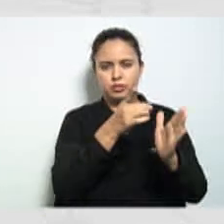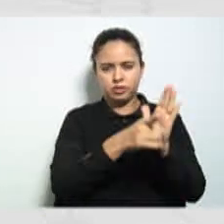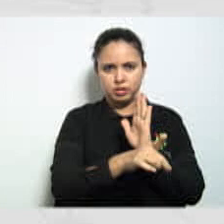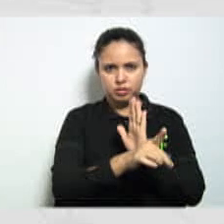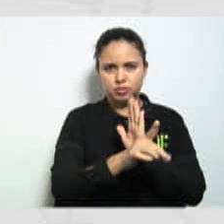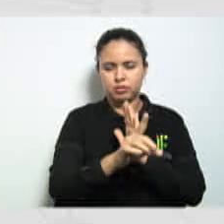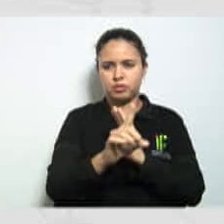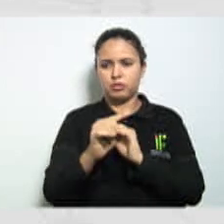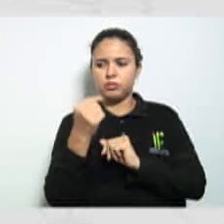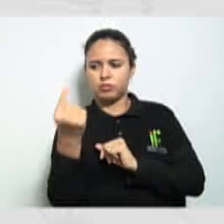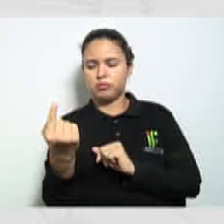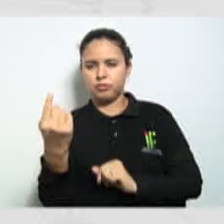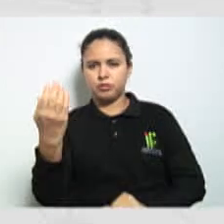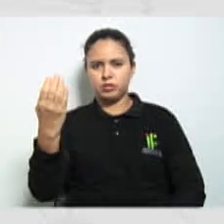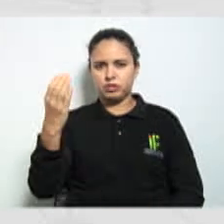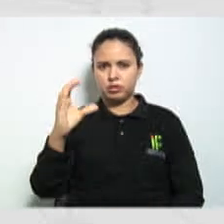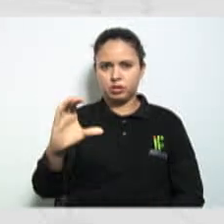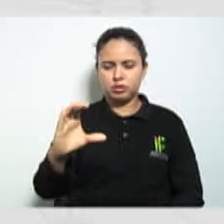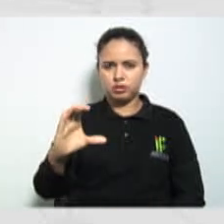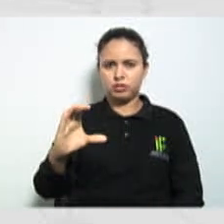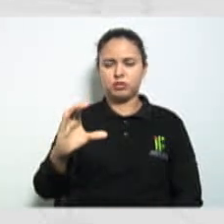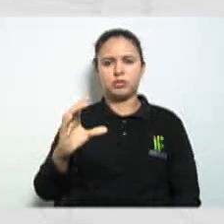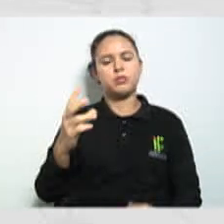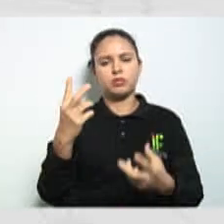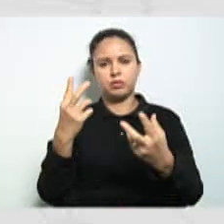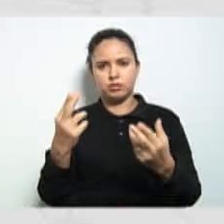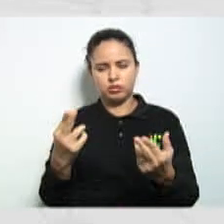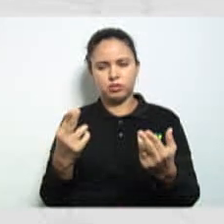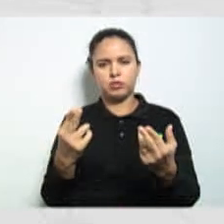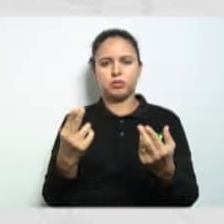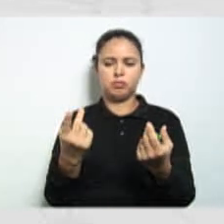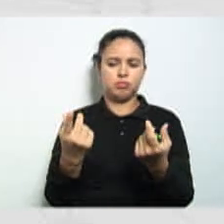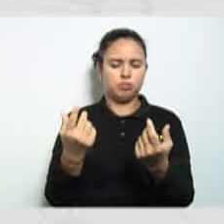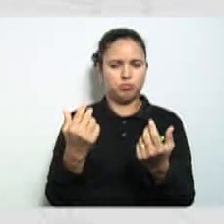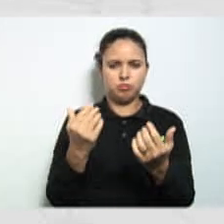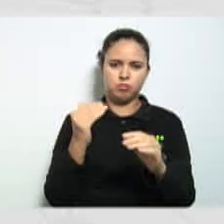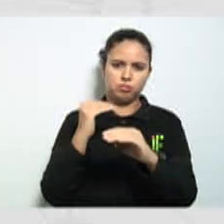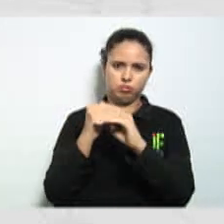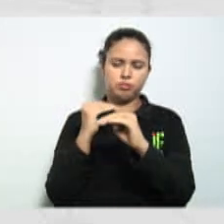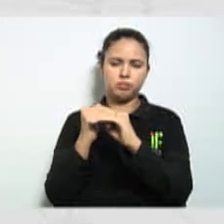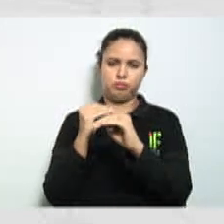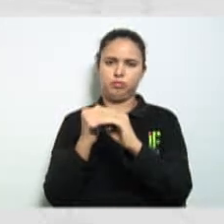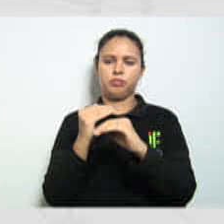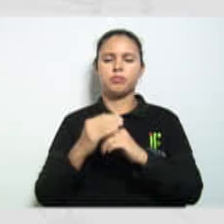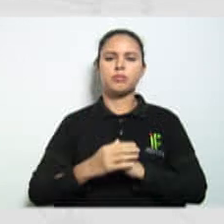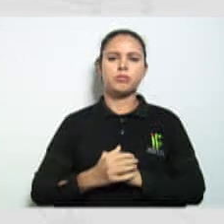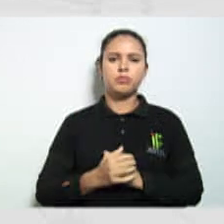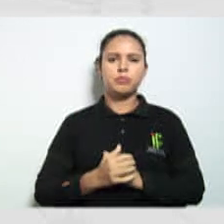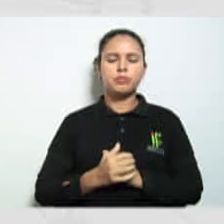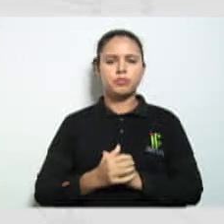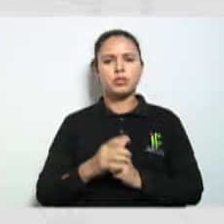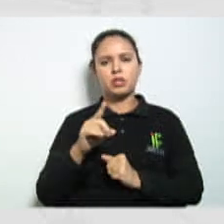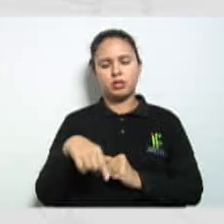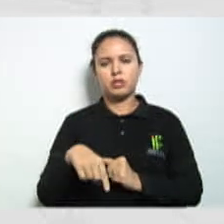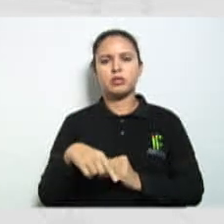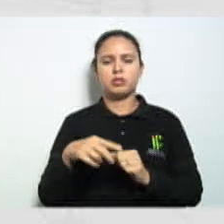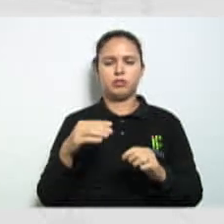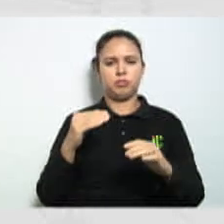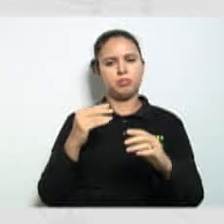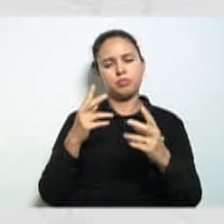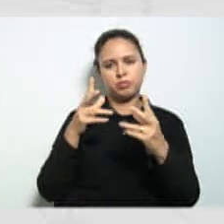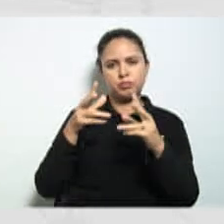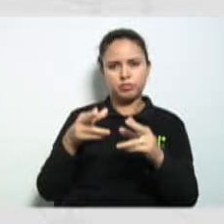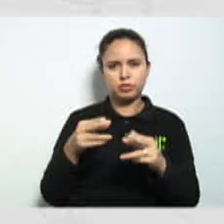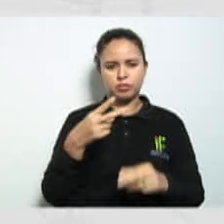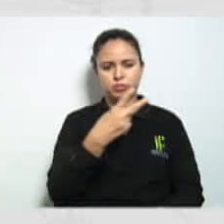há um crédito de igual valor. Observem aqui que são os mesmos valores,